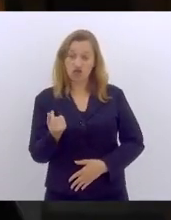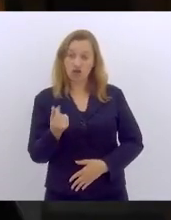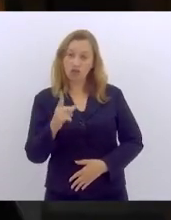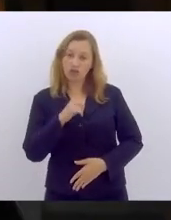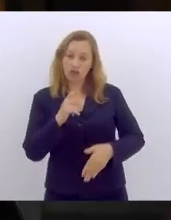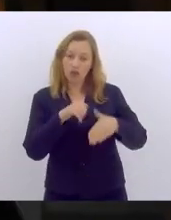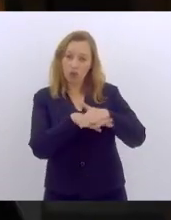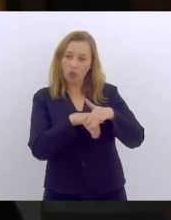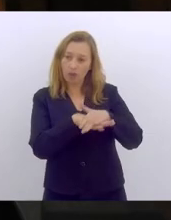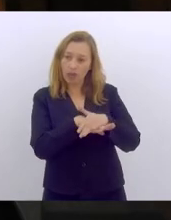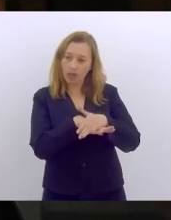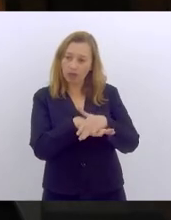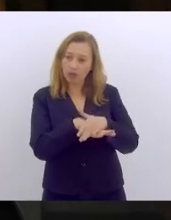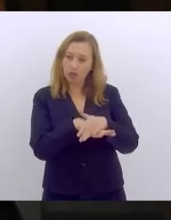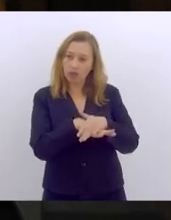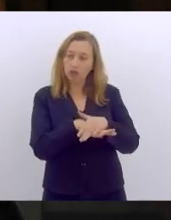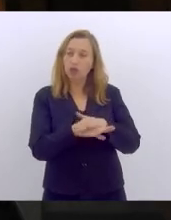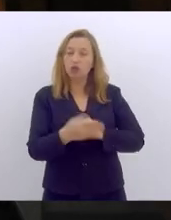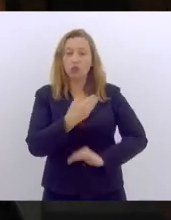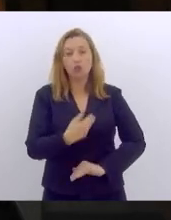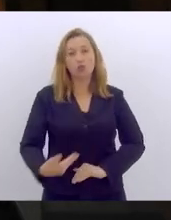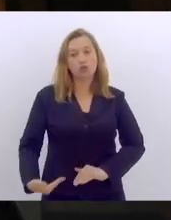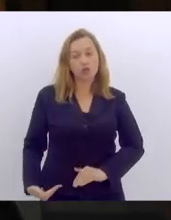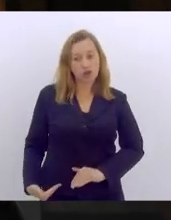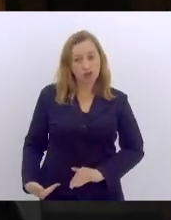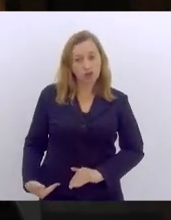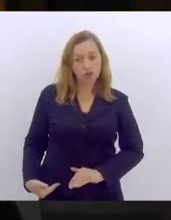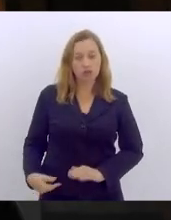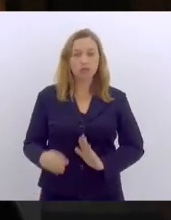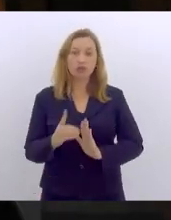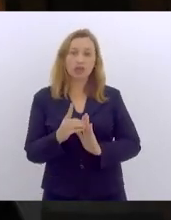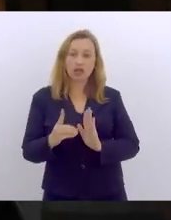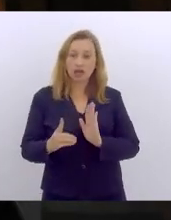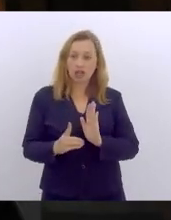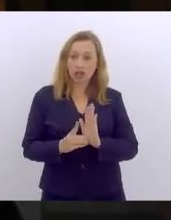caixa, que o governador, por decreto,